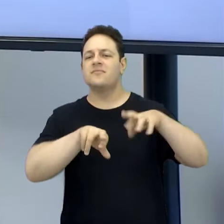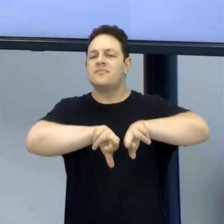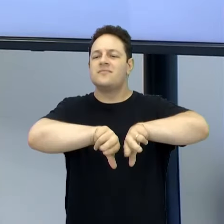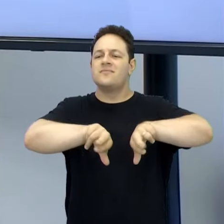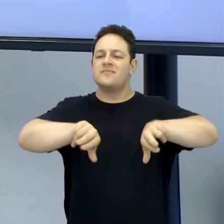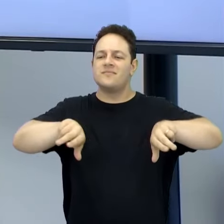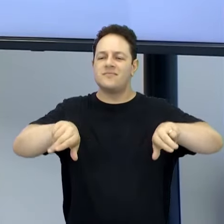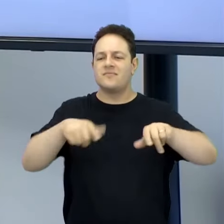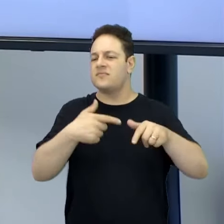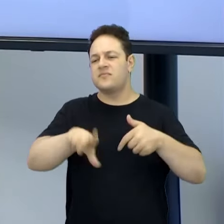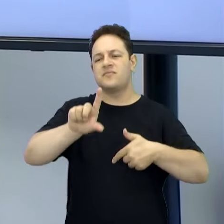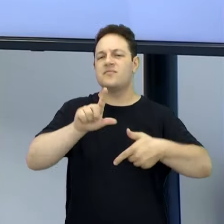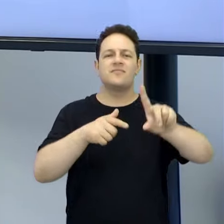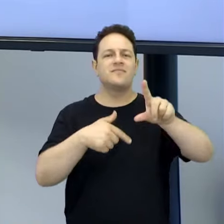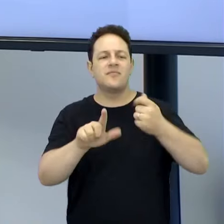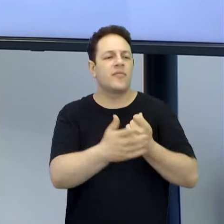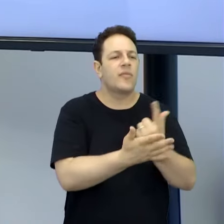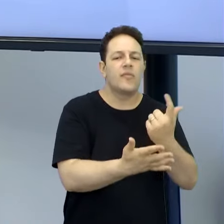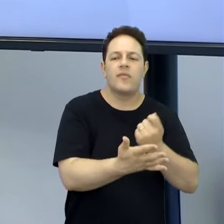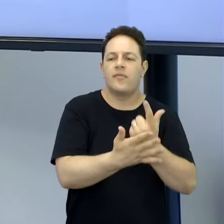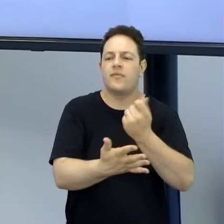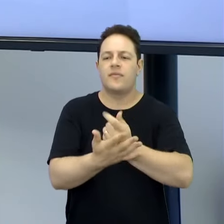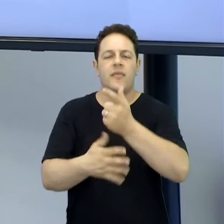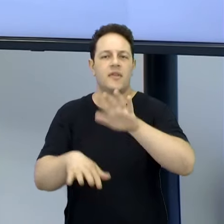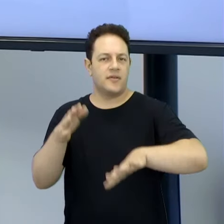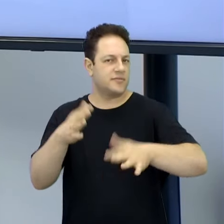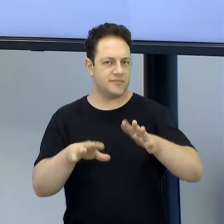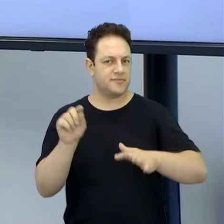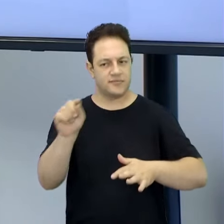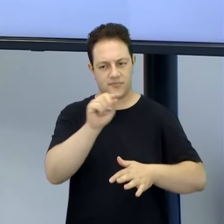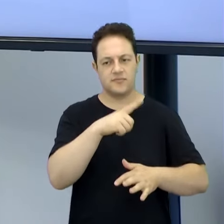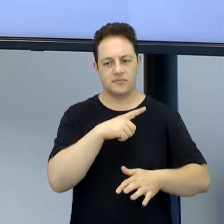vai comprando e vai adquirindo aí no decorrer